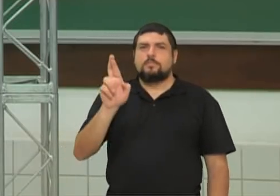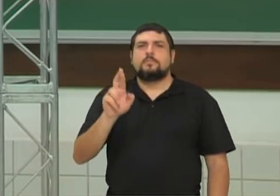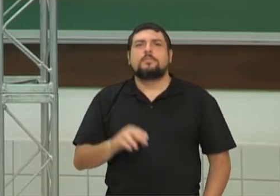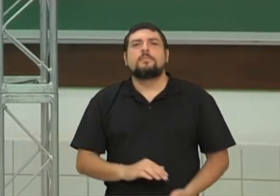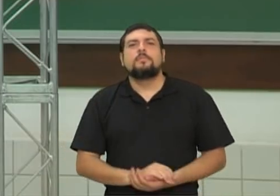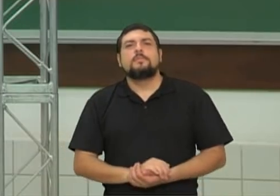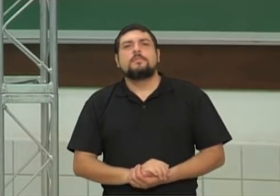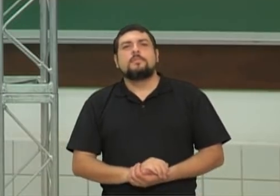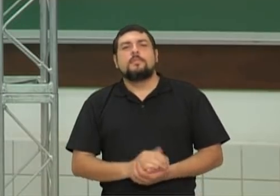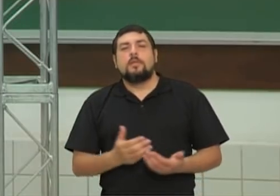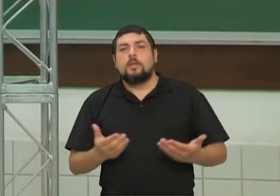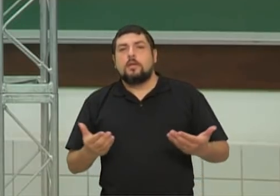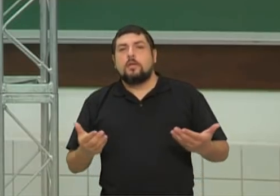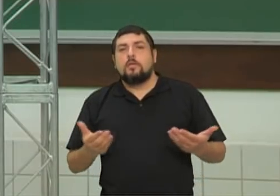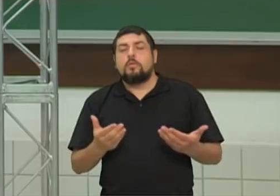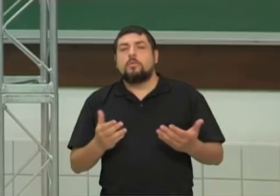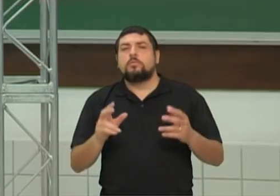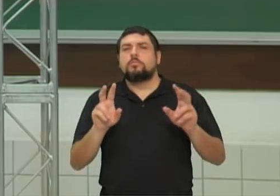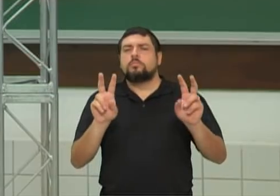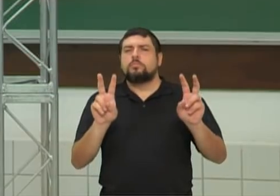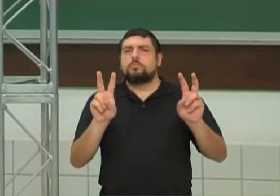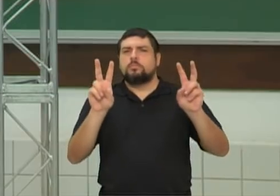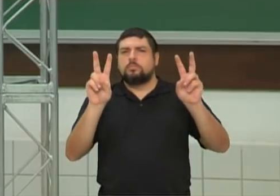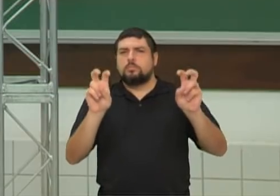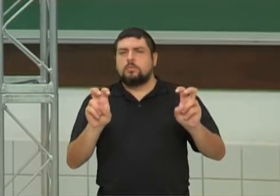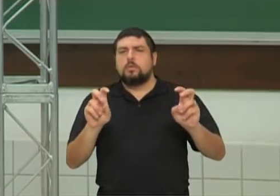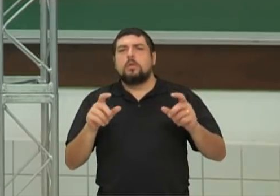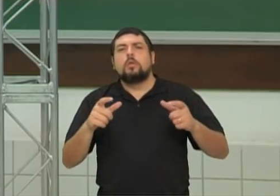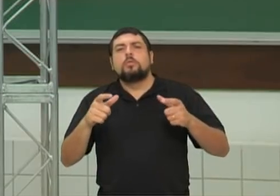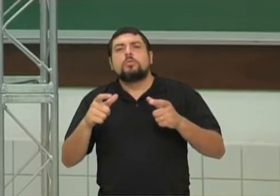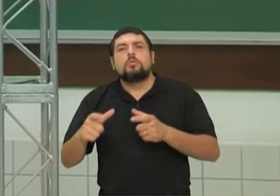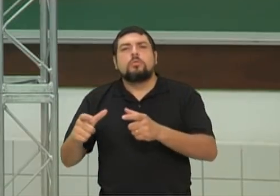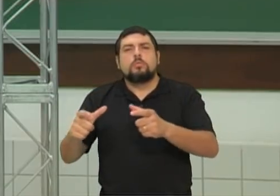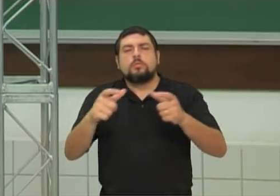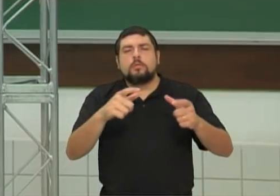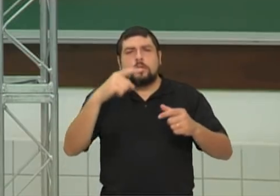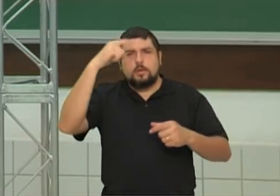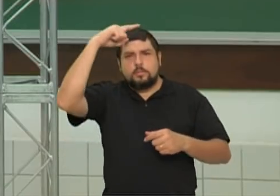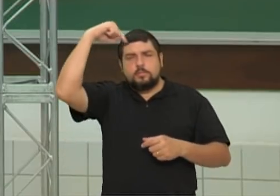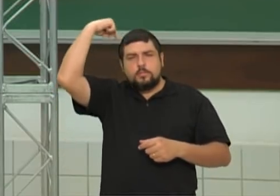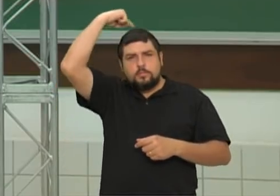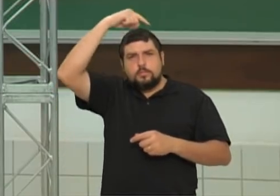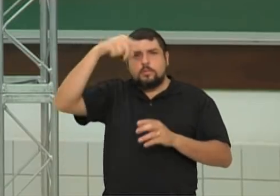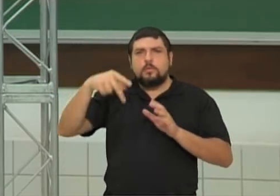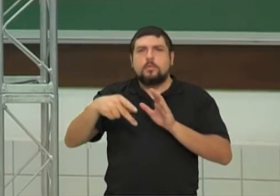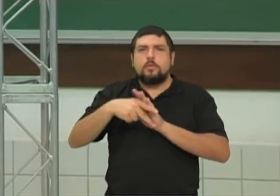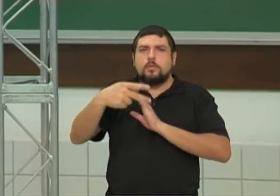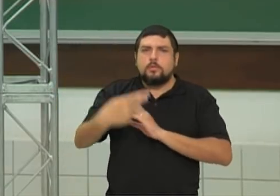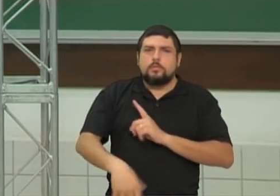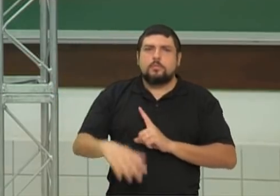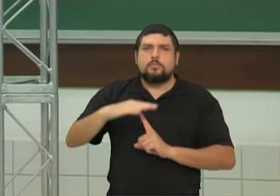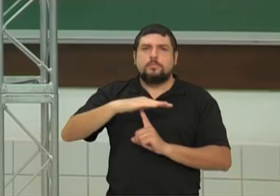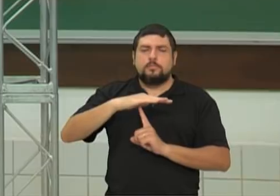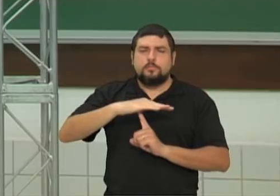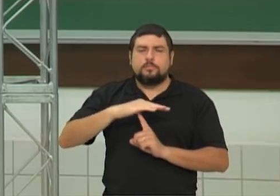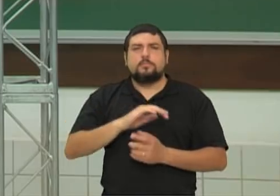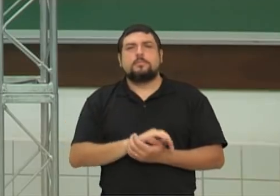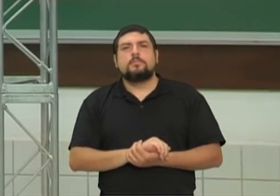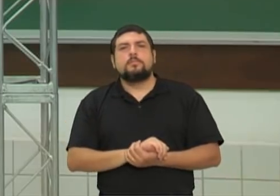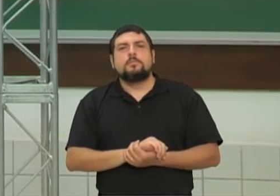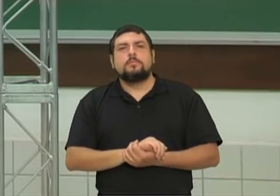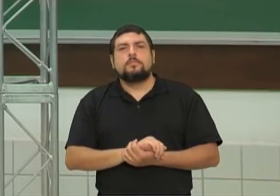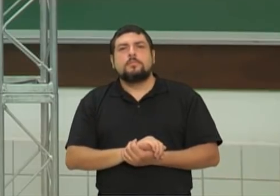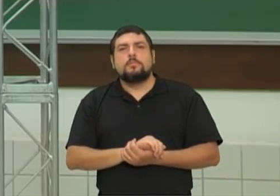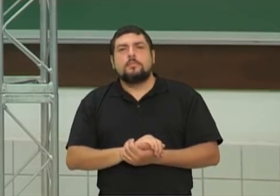religioso. E hoje nós vamos abordar os lugares sagrados do Paraná. Bem, na aula